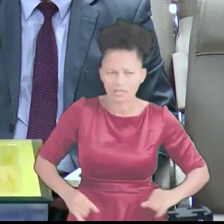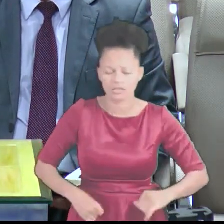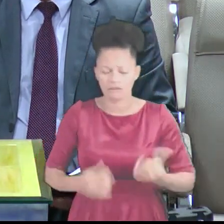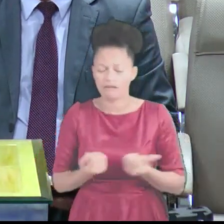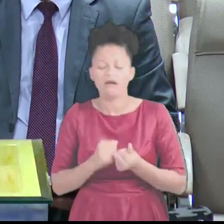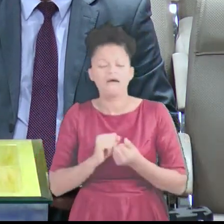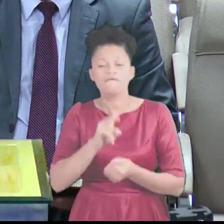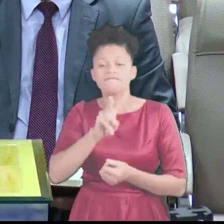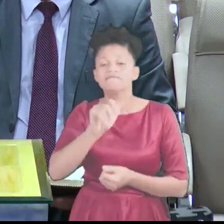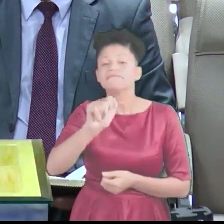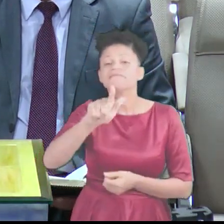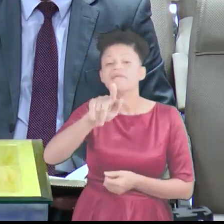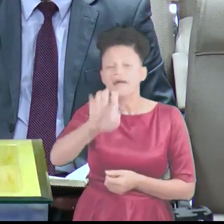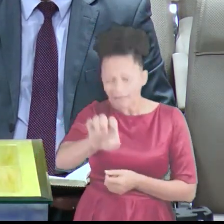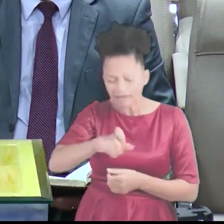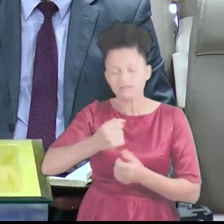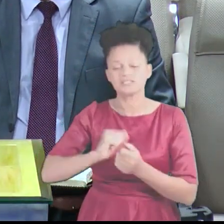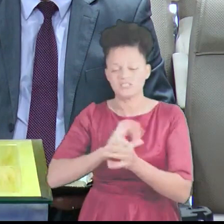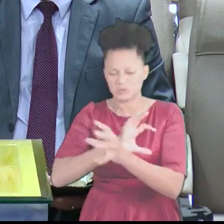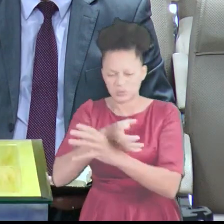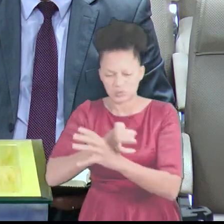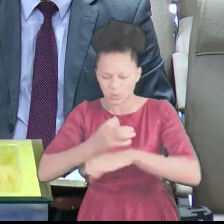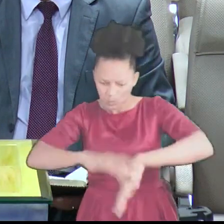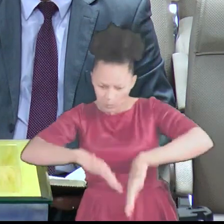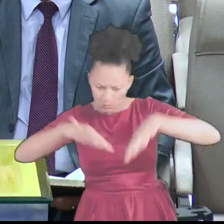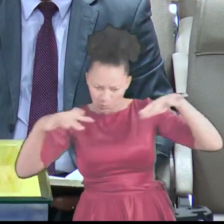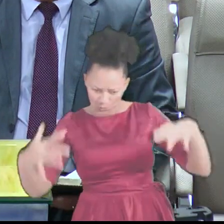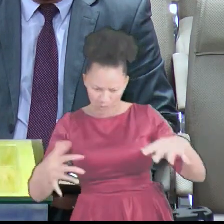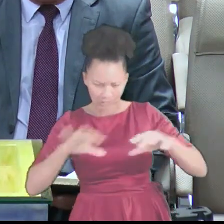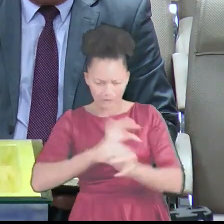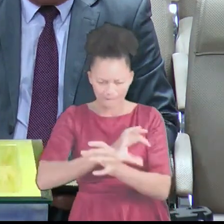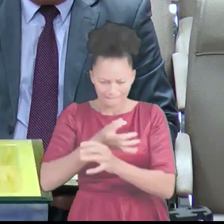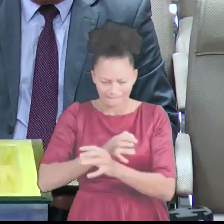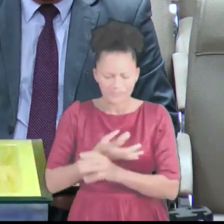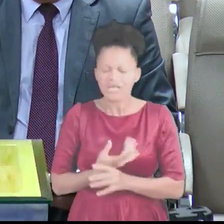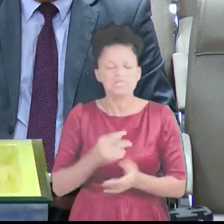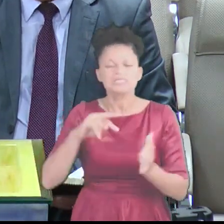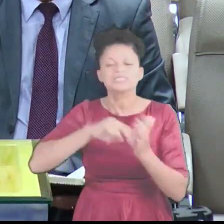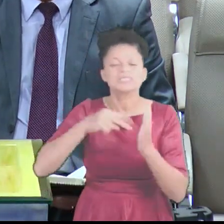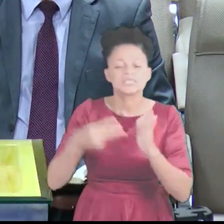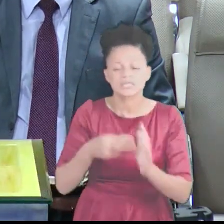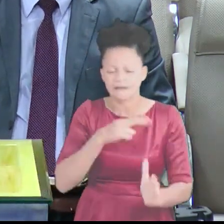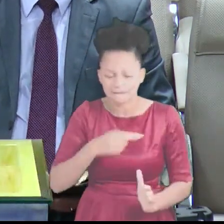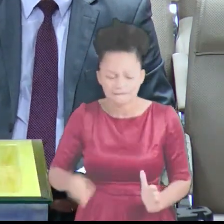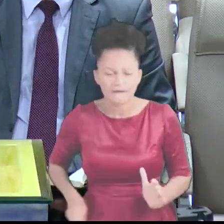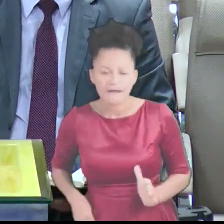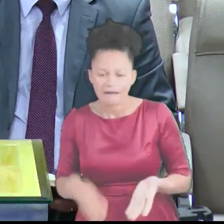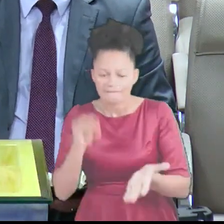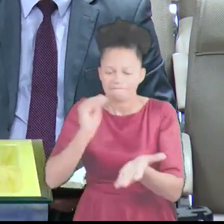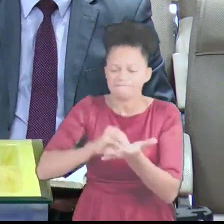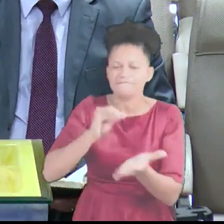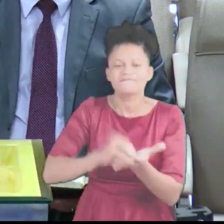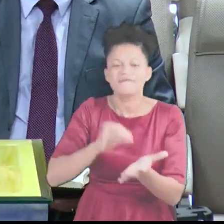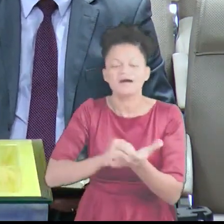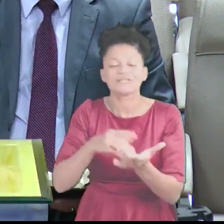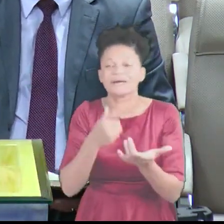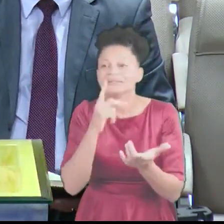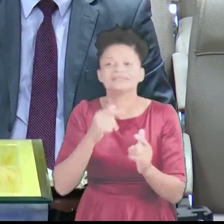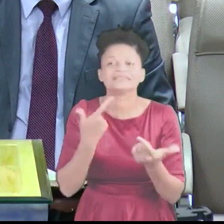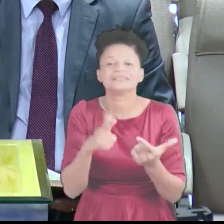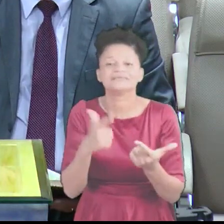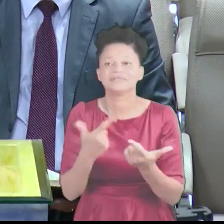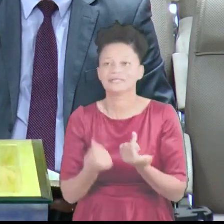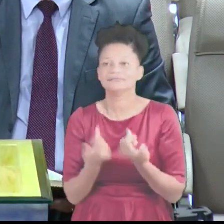de ossos secos representa a falta, representa a ausência de esperança. Vale de